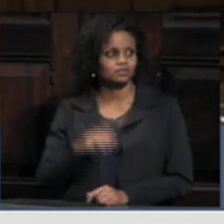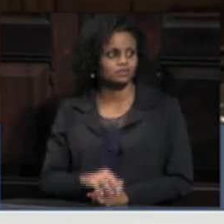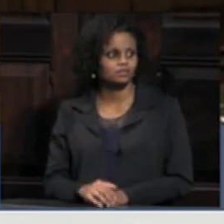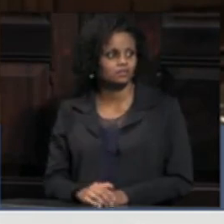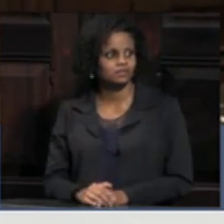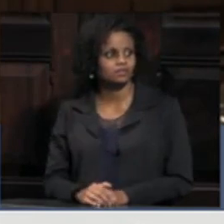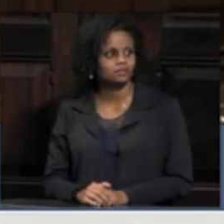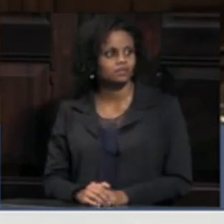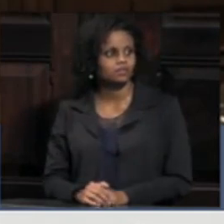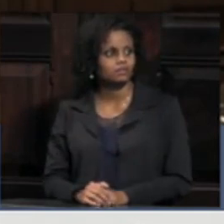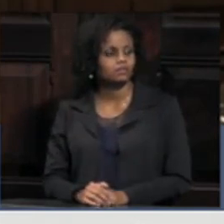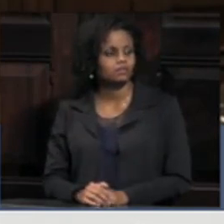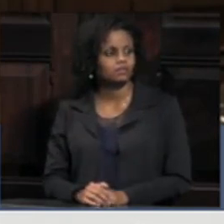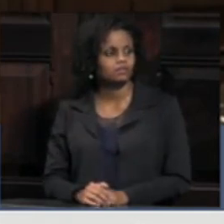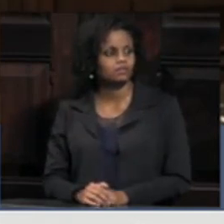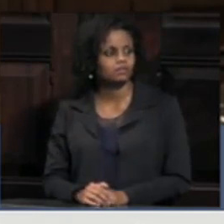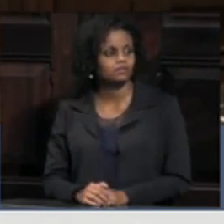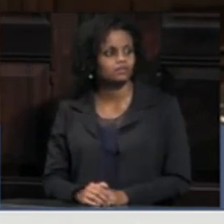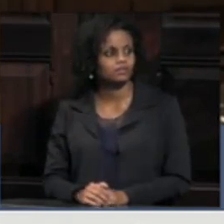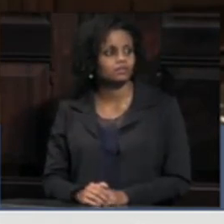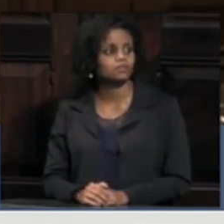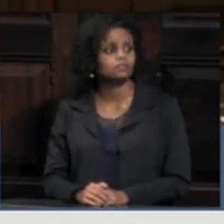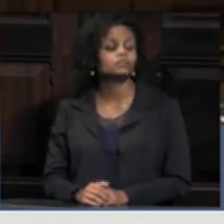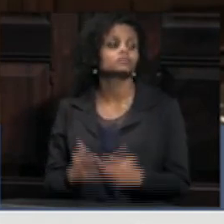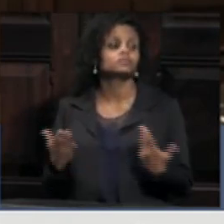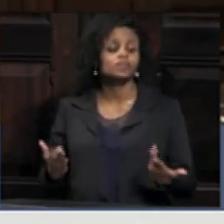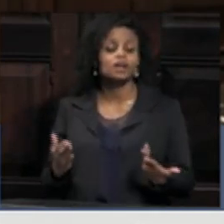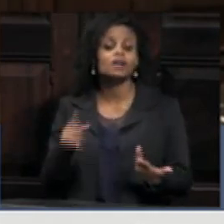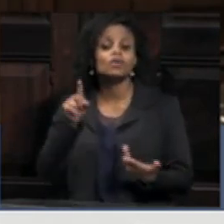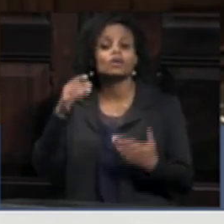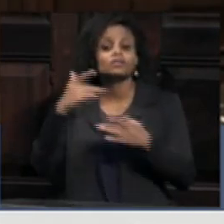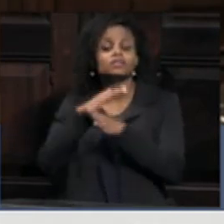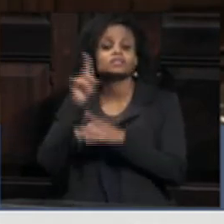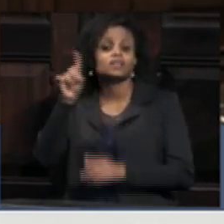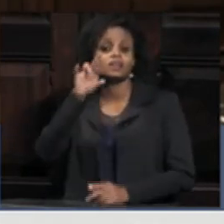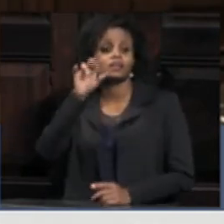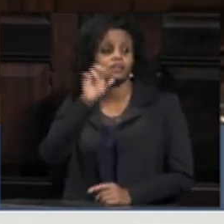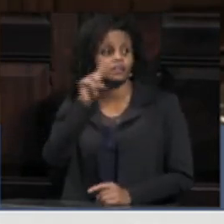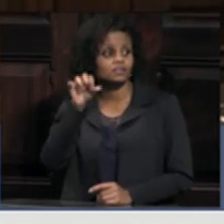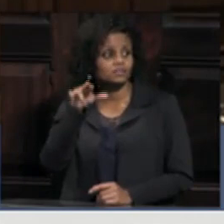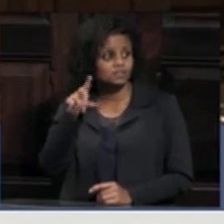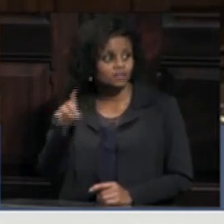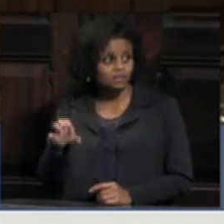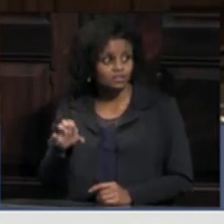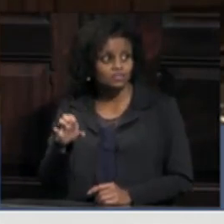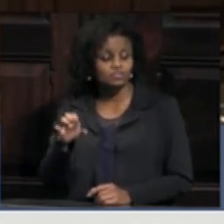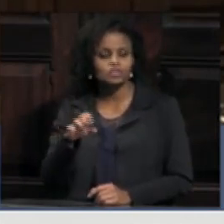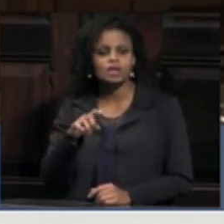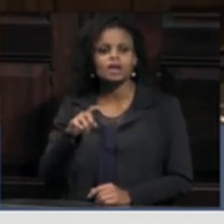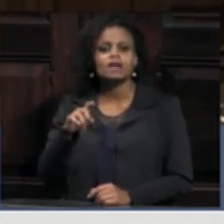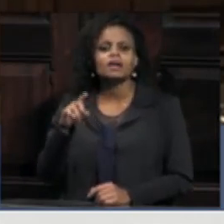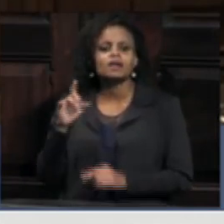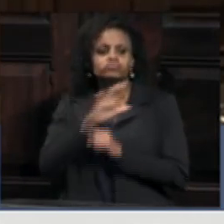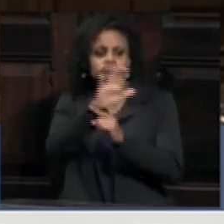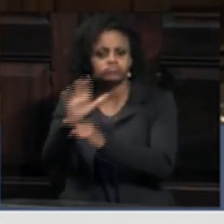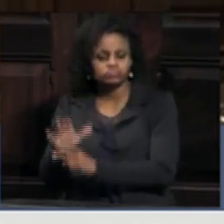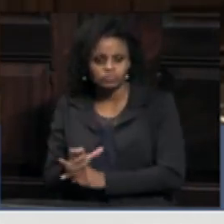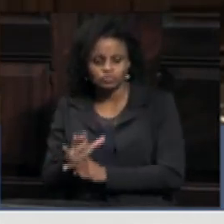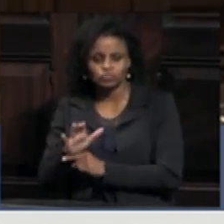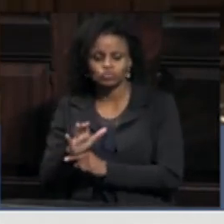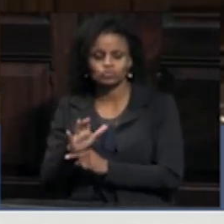Claramente, a privatização da água em Resende não atendeu àquilo que a população da cidade